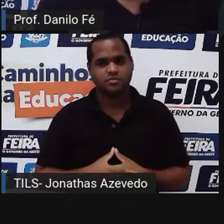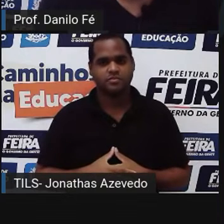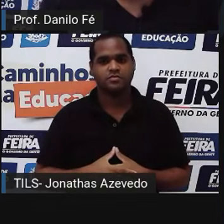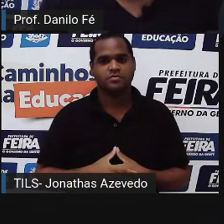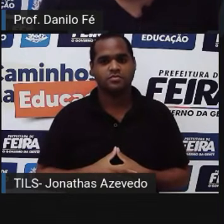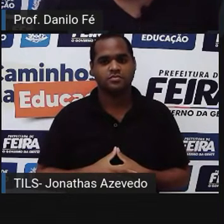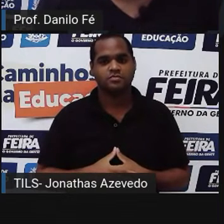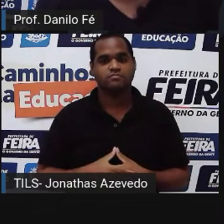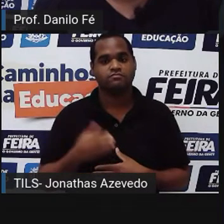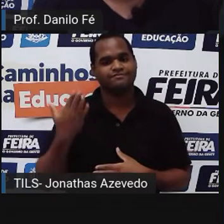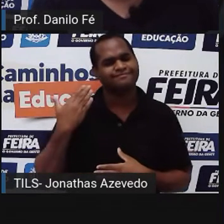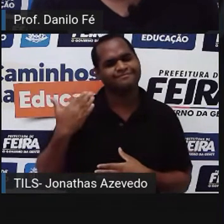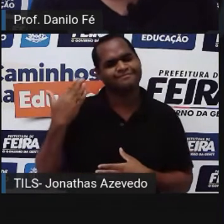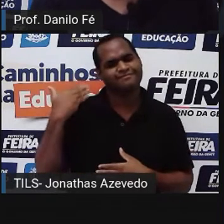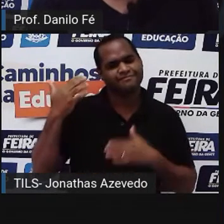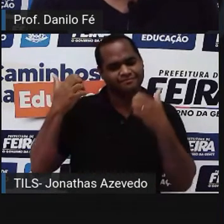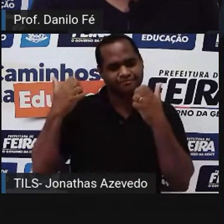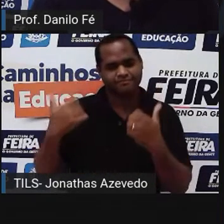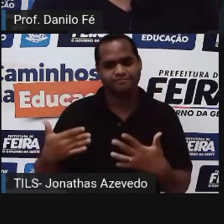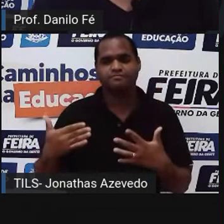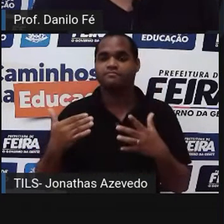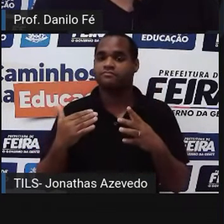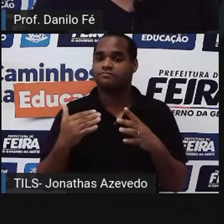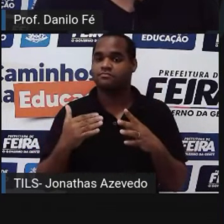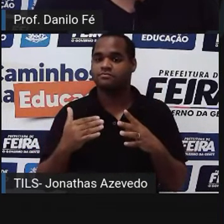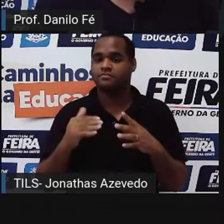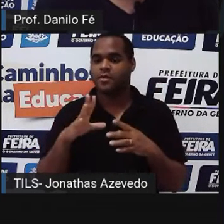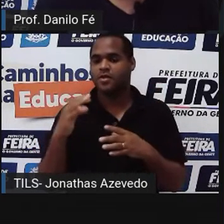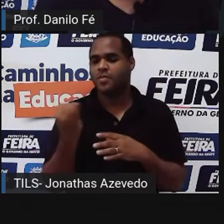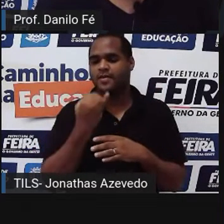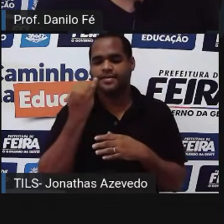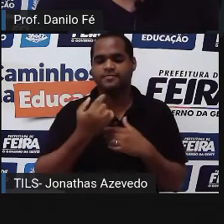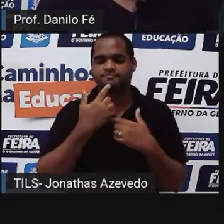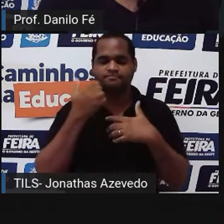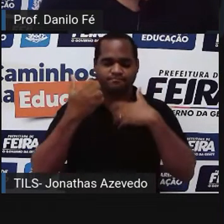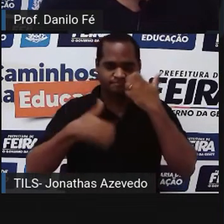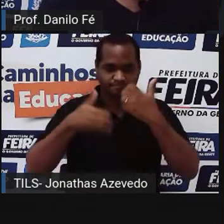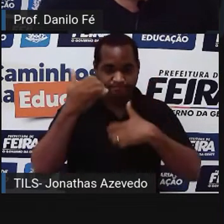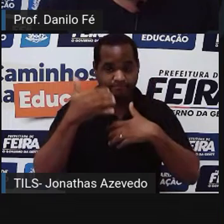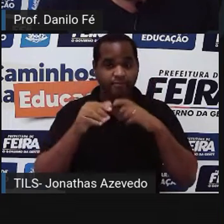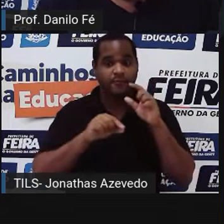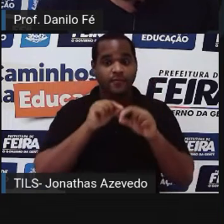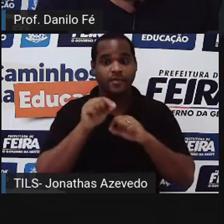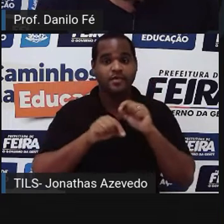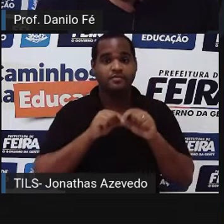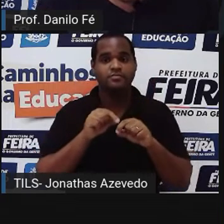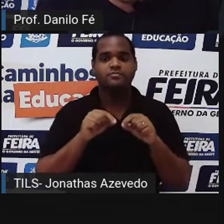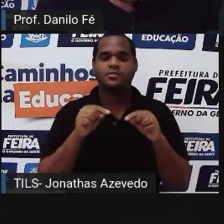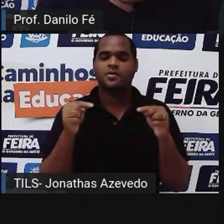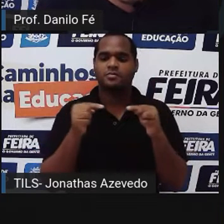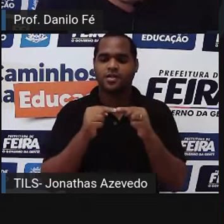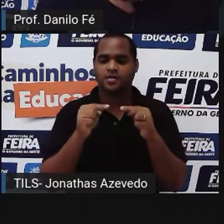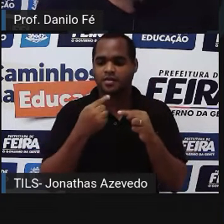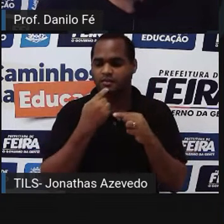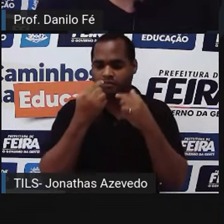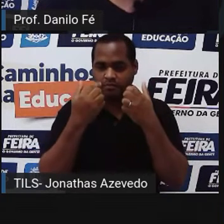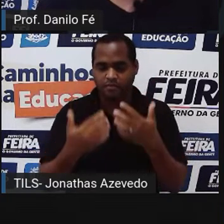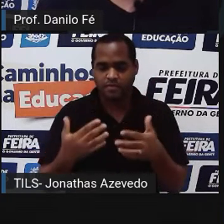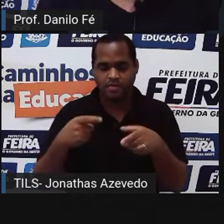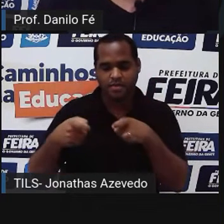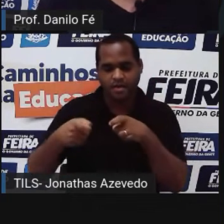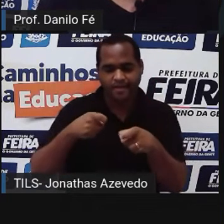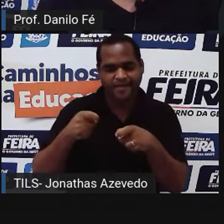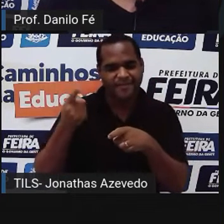Um evento que é importante colocar é que eu não falei ainda na guerra no